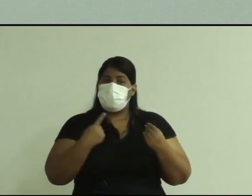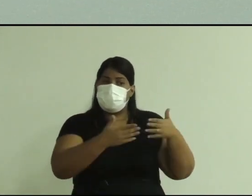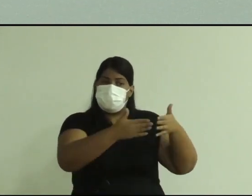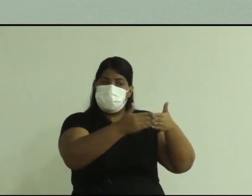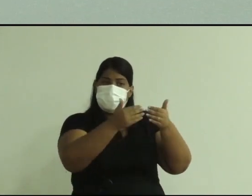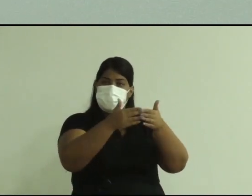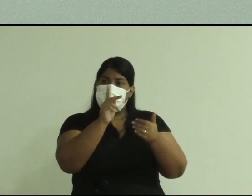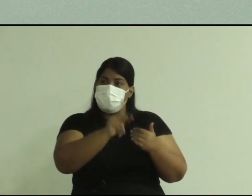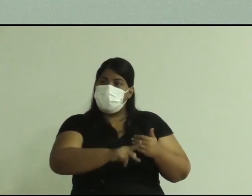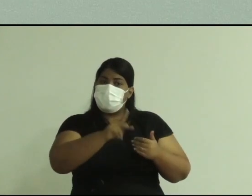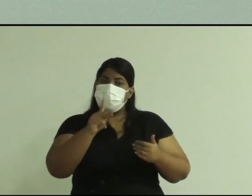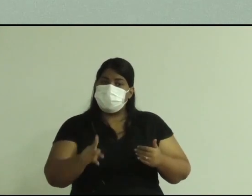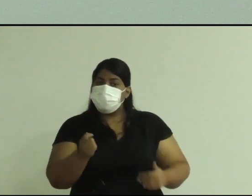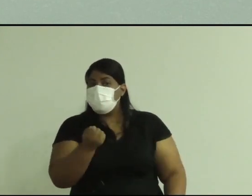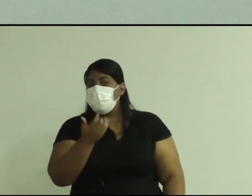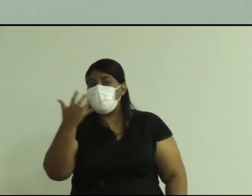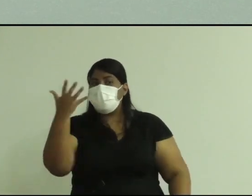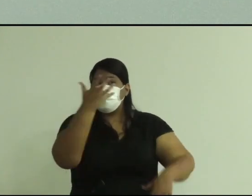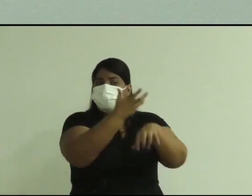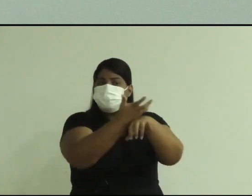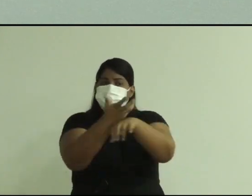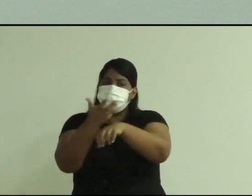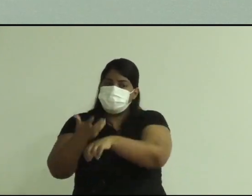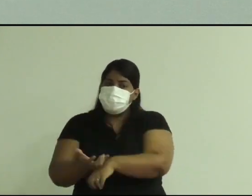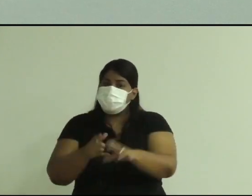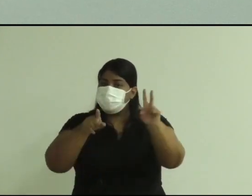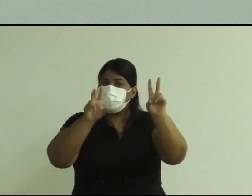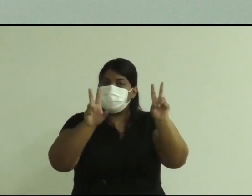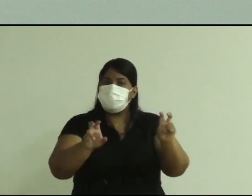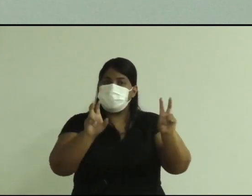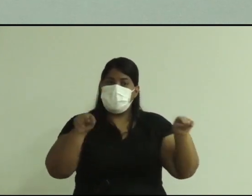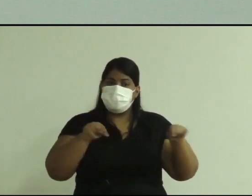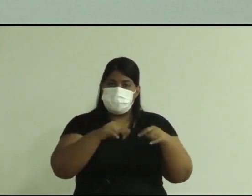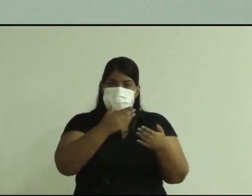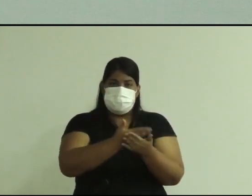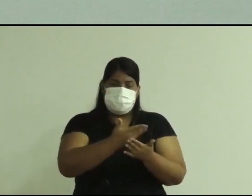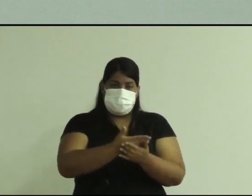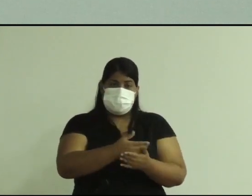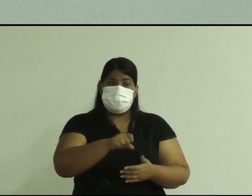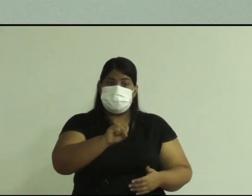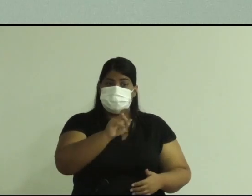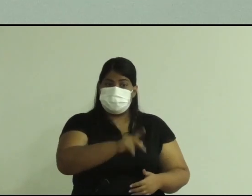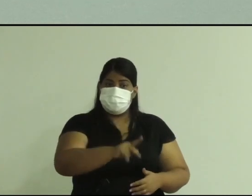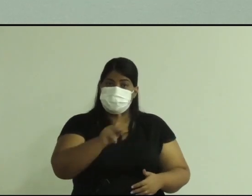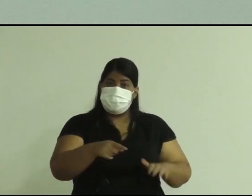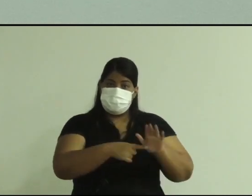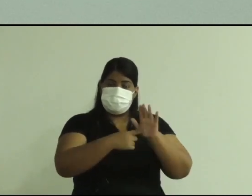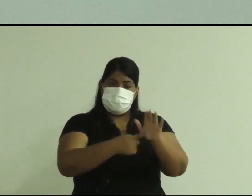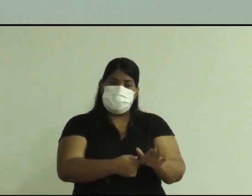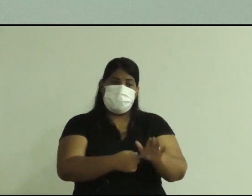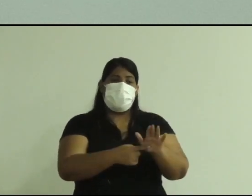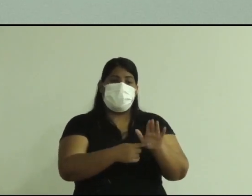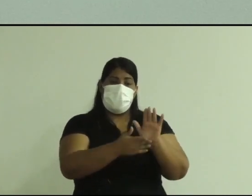nossos professores de tantas e tantas disciplinas que trate dessa questão na sala de aula? Quando o professor vem e apresenta o seu plano